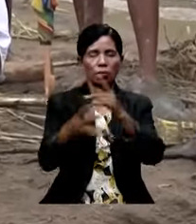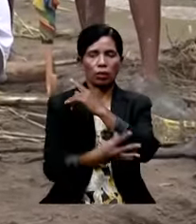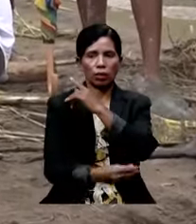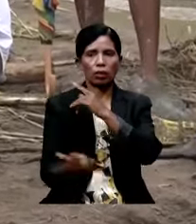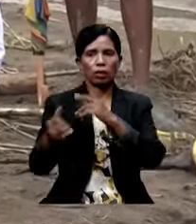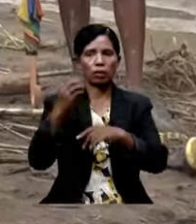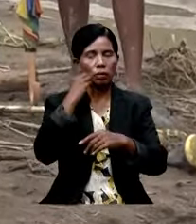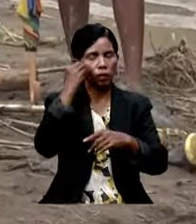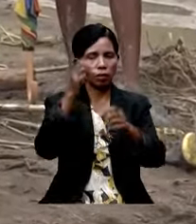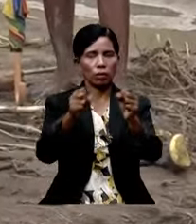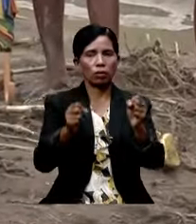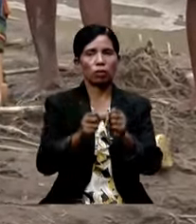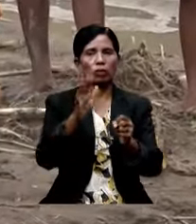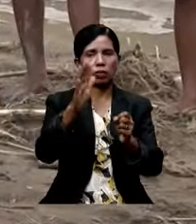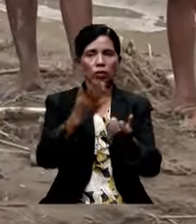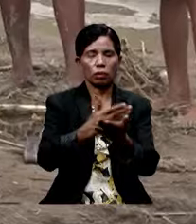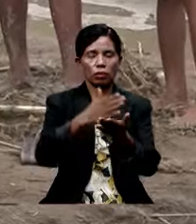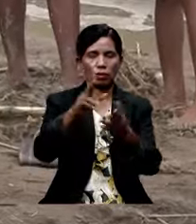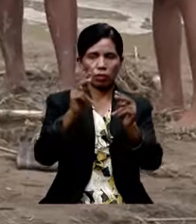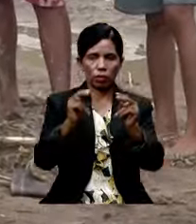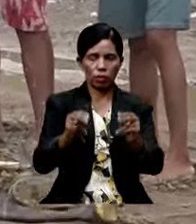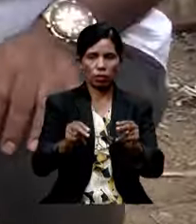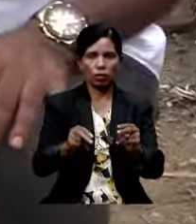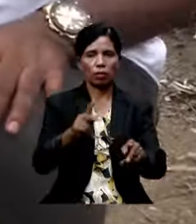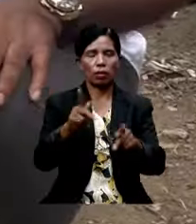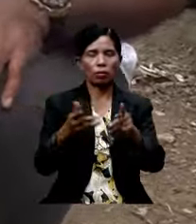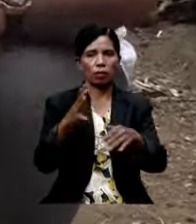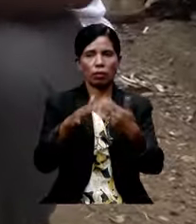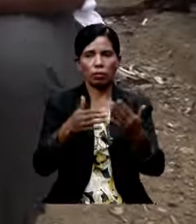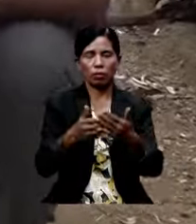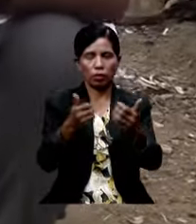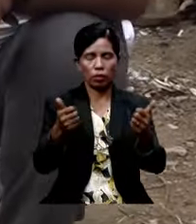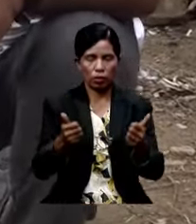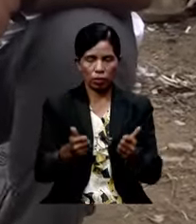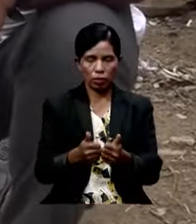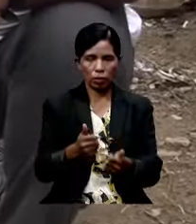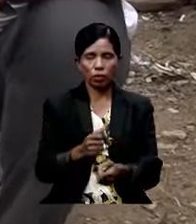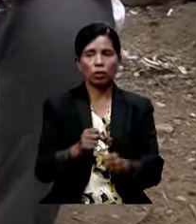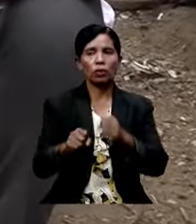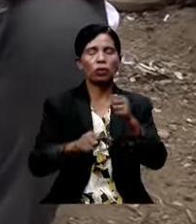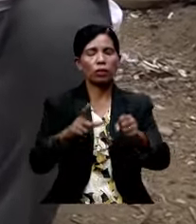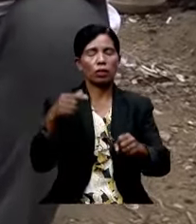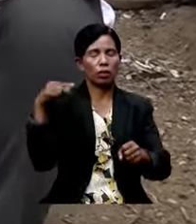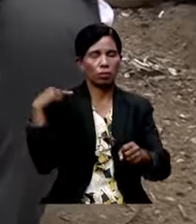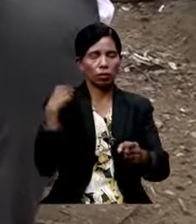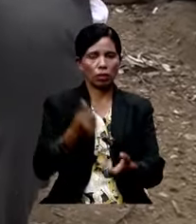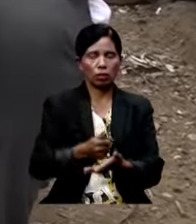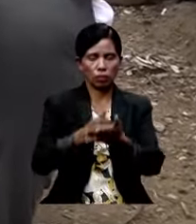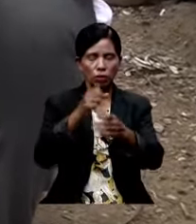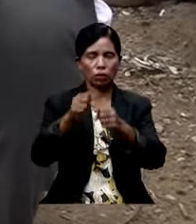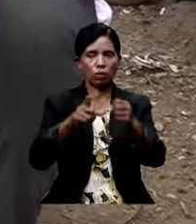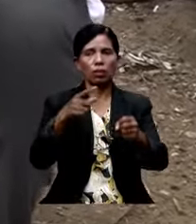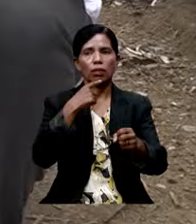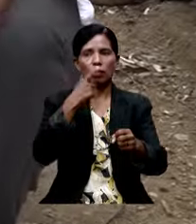Uma e a Sukulima Rodifai Necessidade Básica. Assessor principal do assunto social e a gabinete apoio sociedade civil